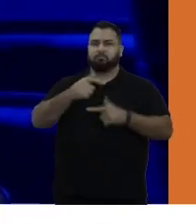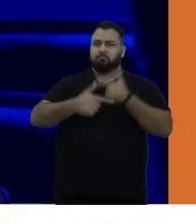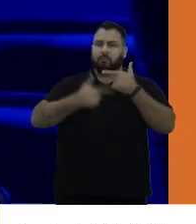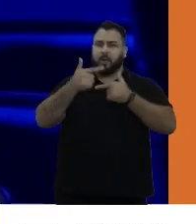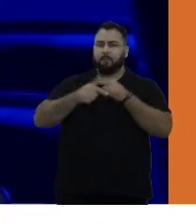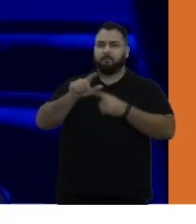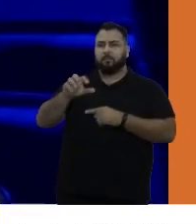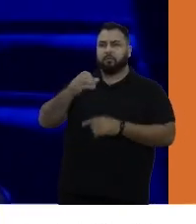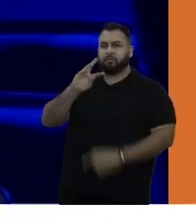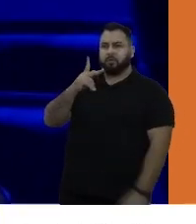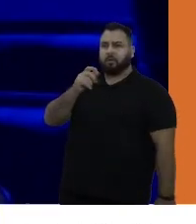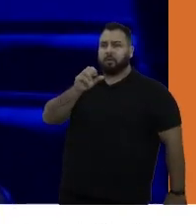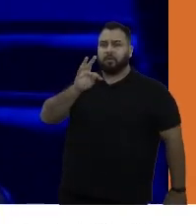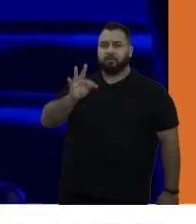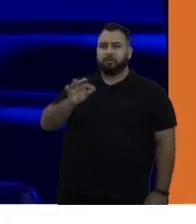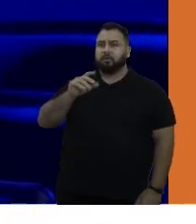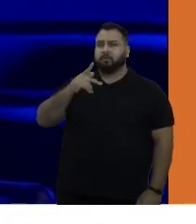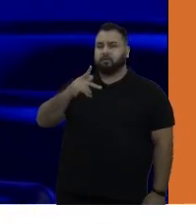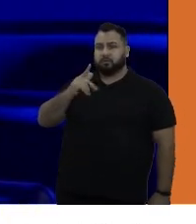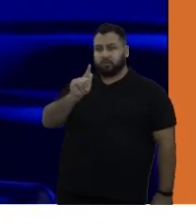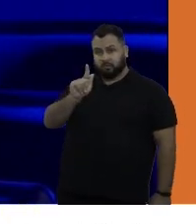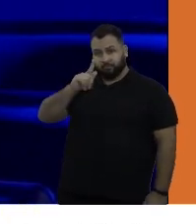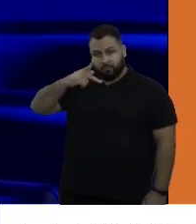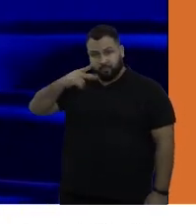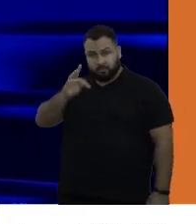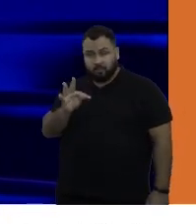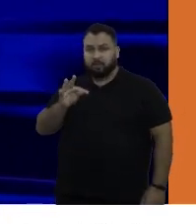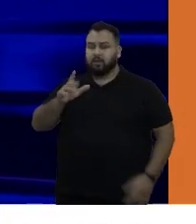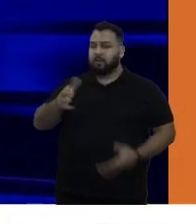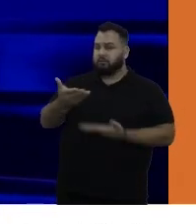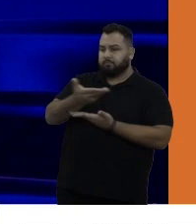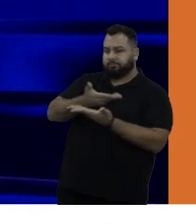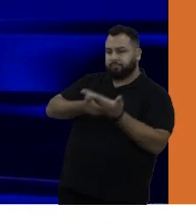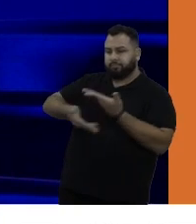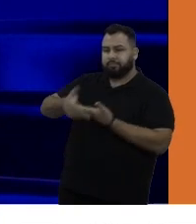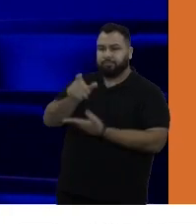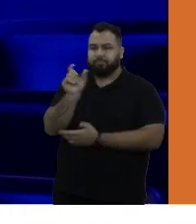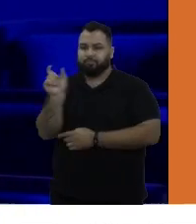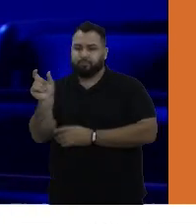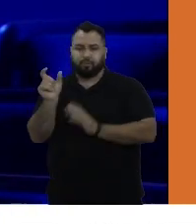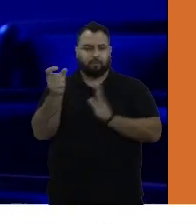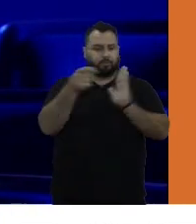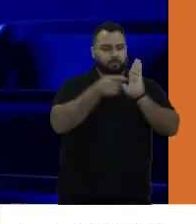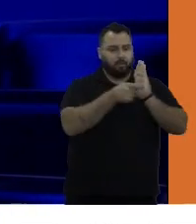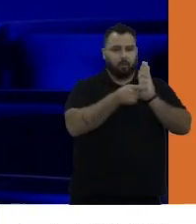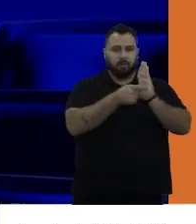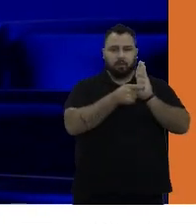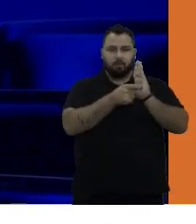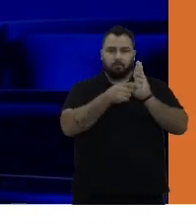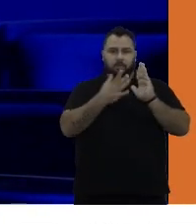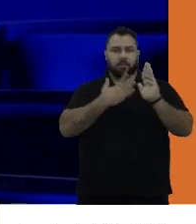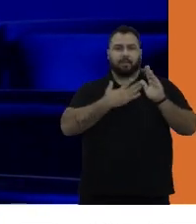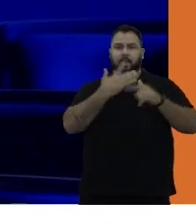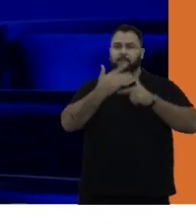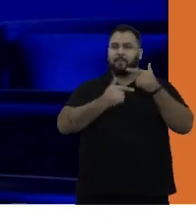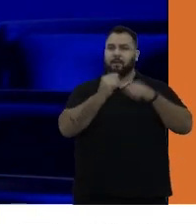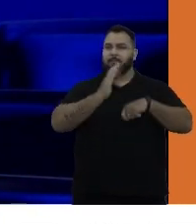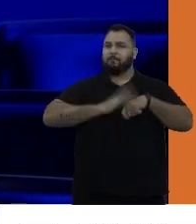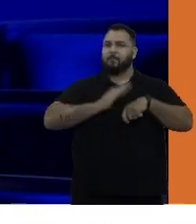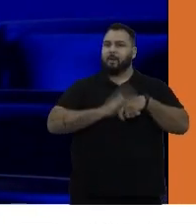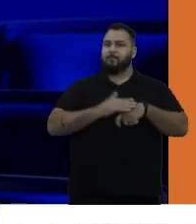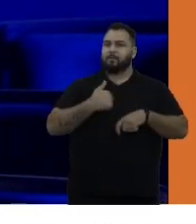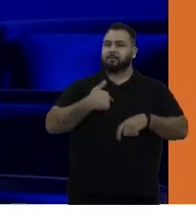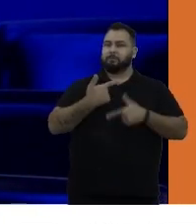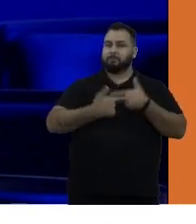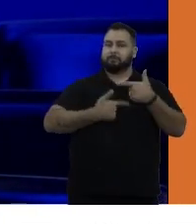aquela resposta, dá aquele overview, troca meia dúzia de palavras no outro software e depois devolve como trabalho próprio, né? Você não